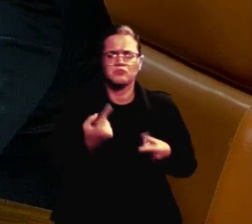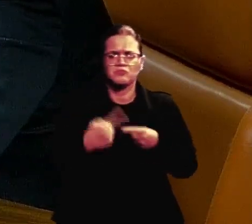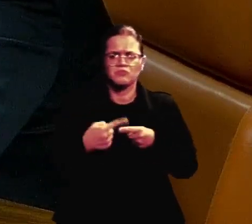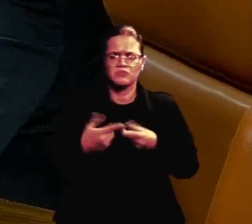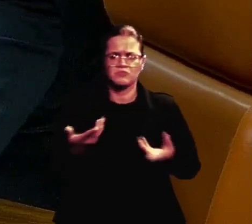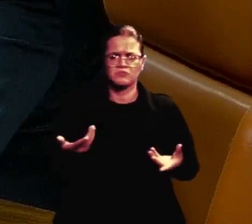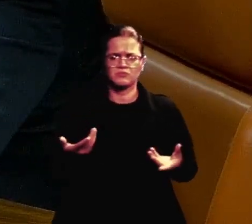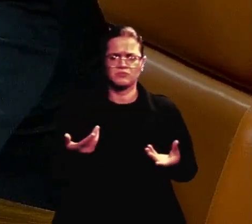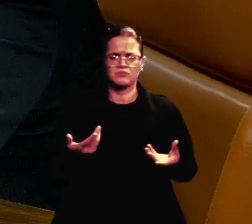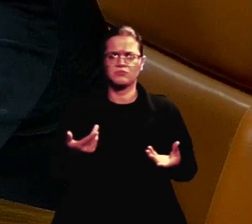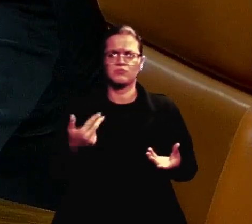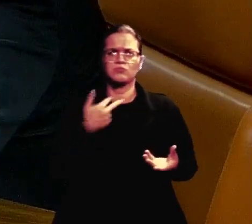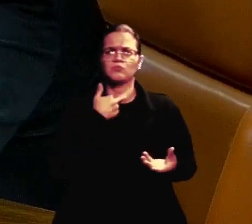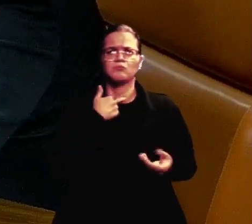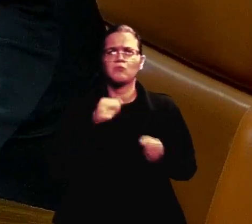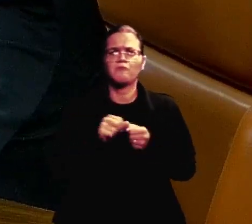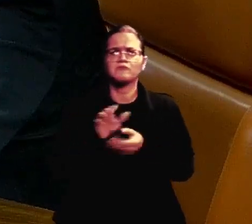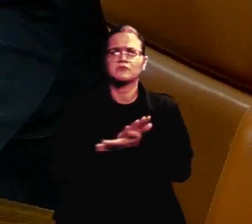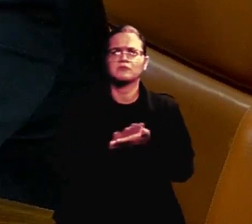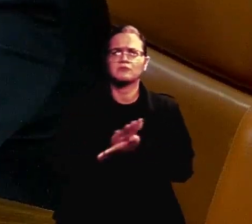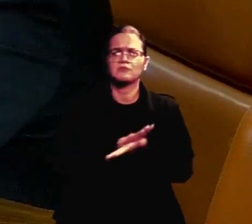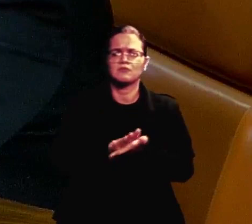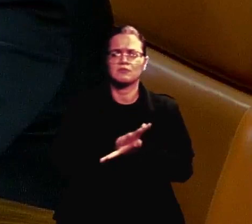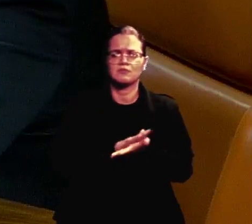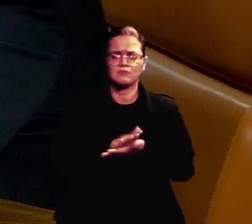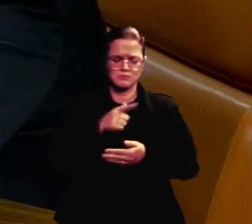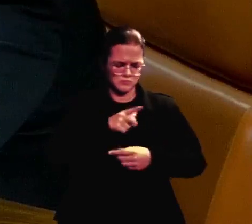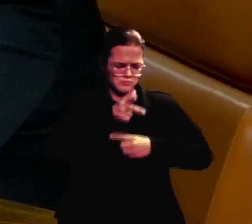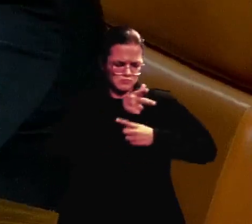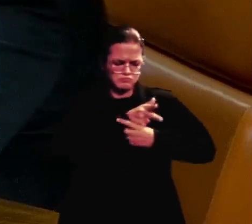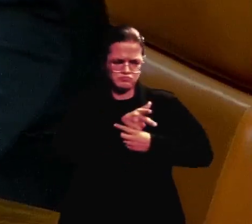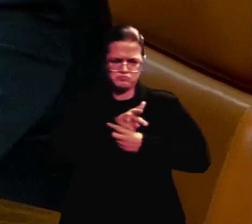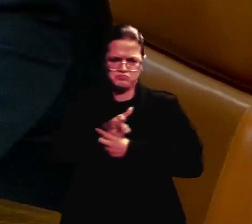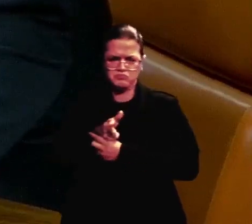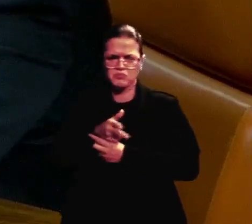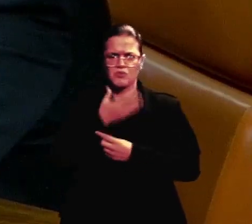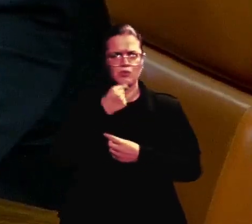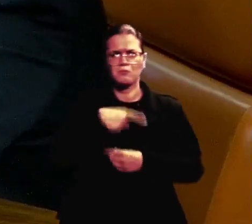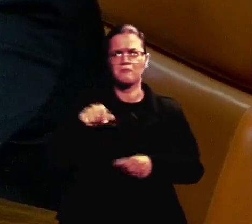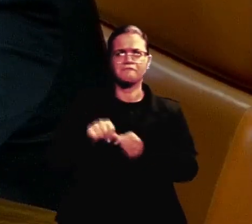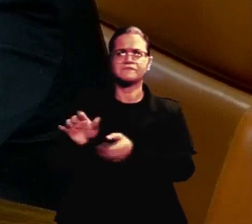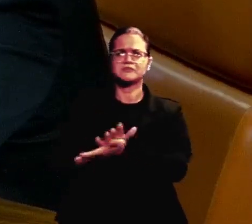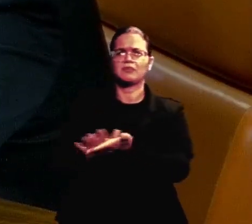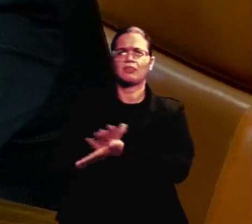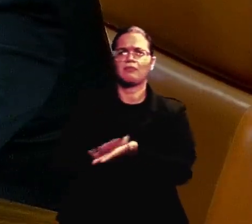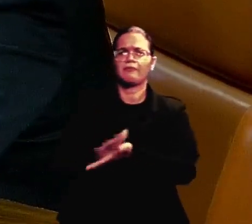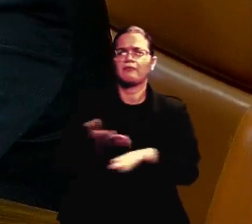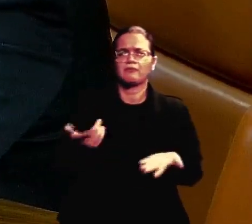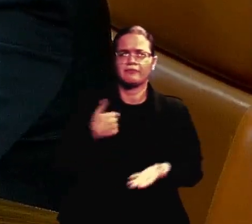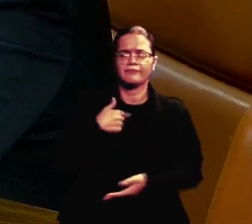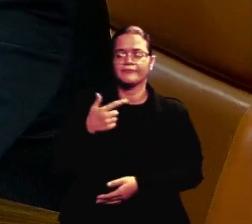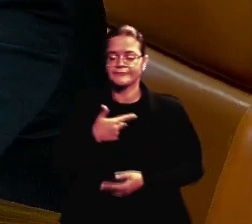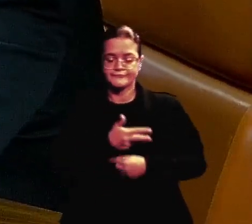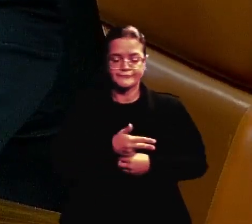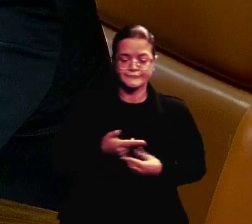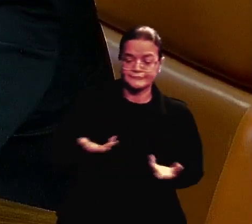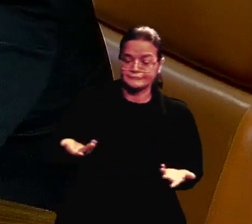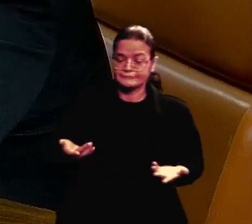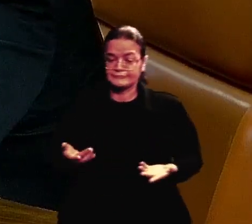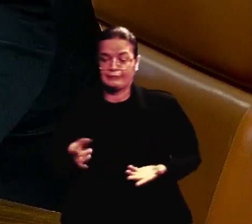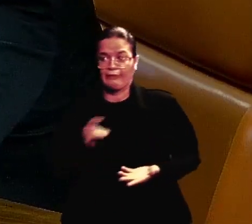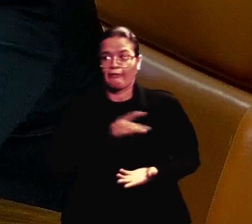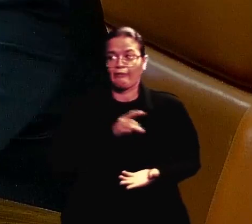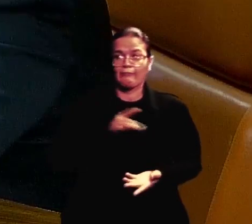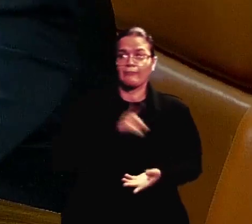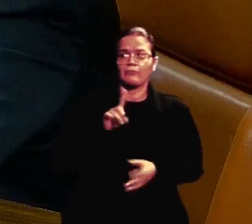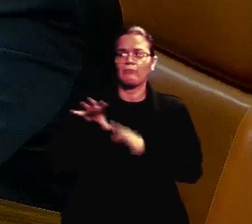Buquê de flor, já que não pode fazer nada, sei lá, se coloca uma câmera no cara, ele não vai fazer nada, não. E vai ter cautela para chegar